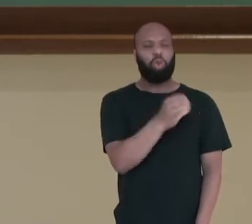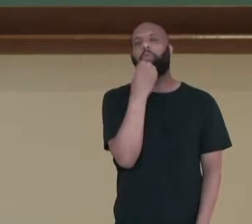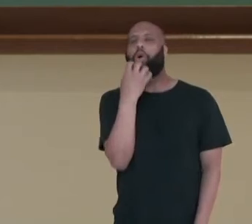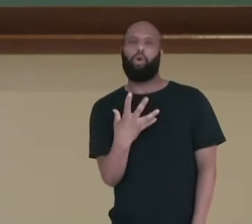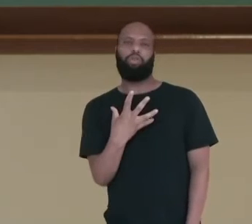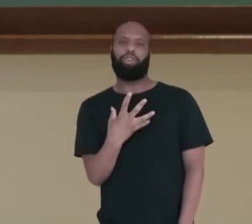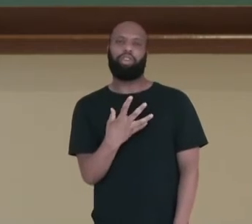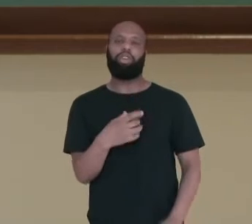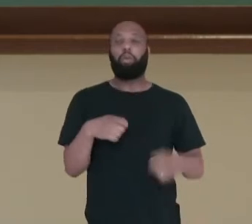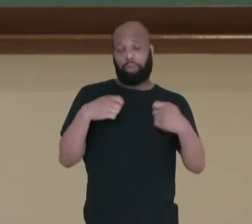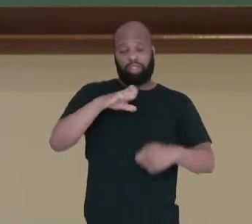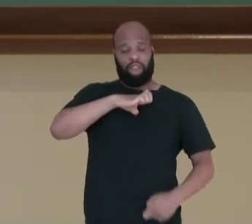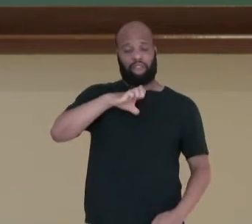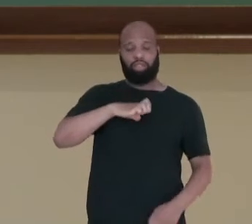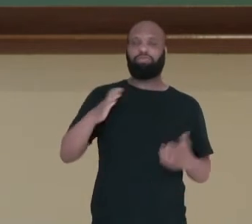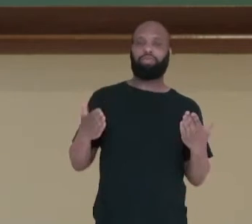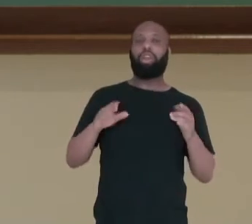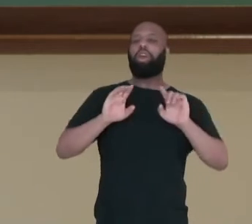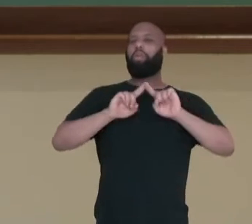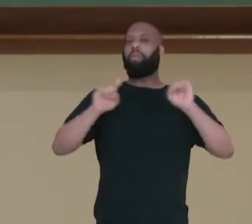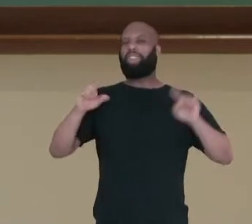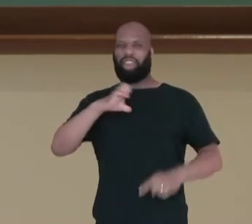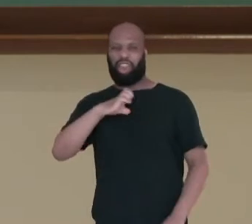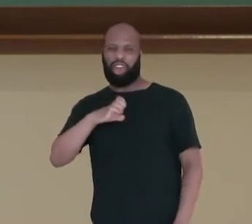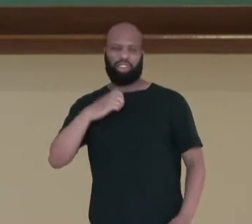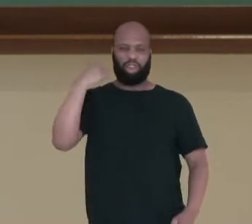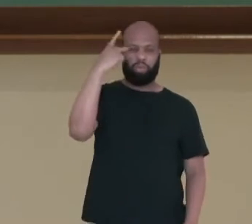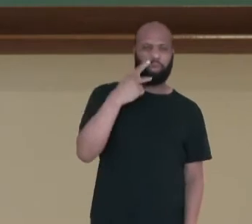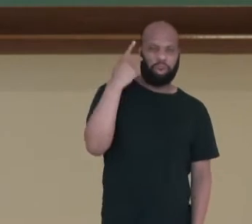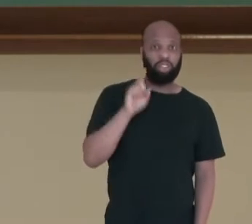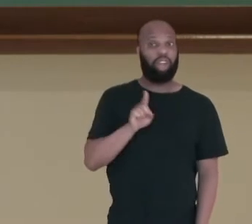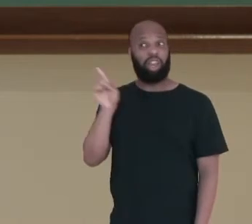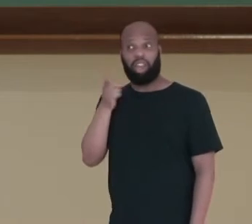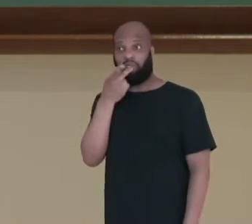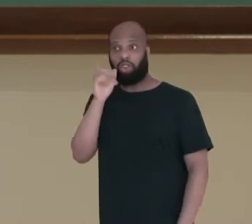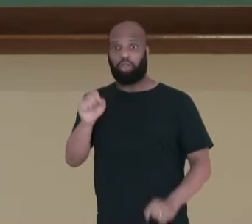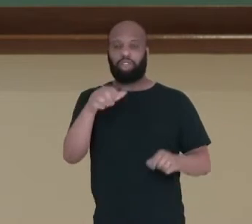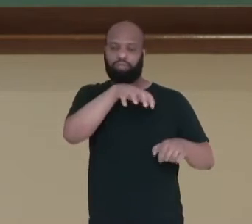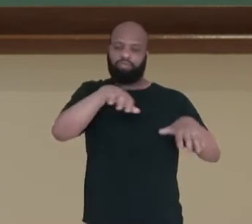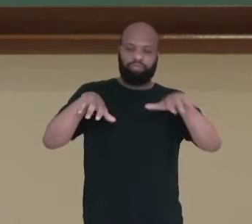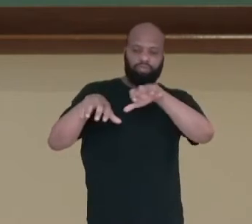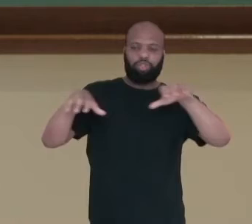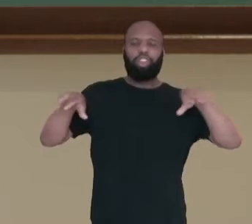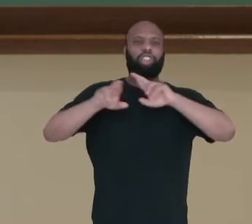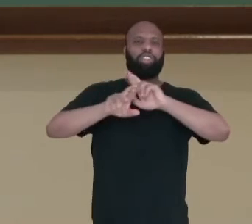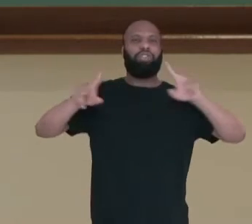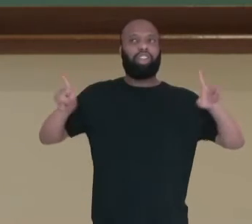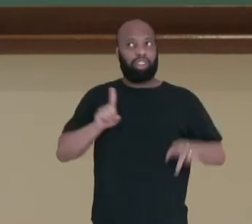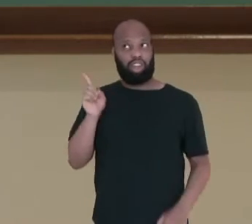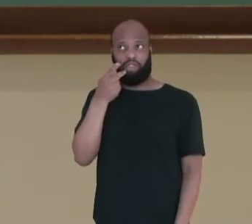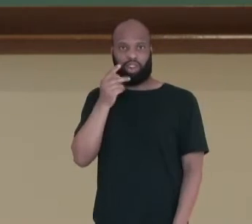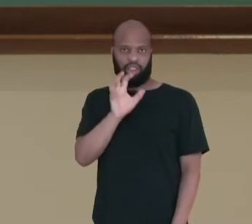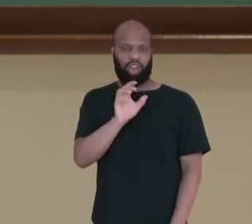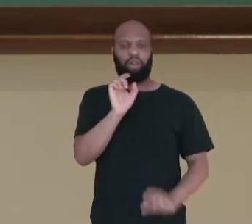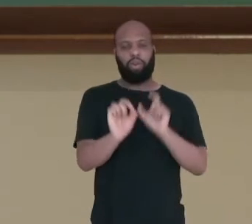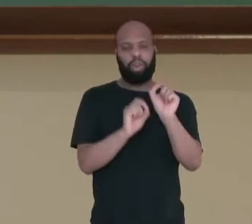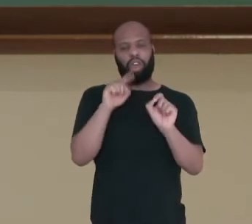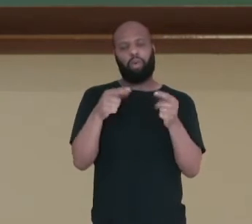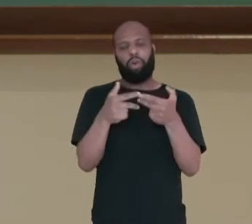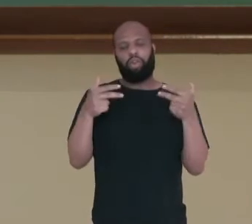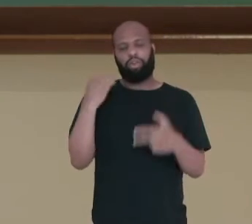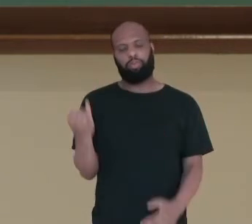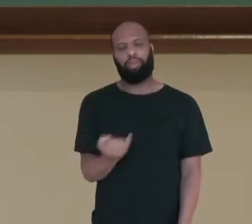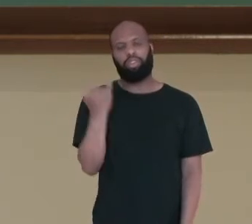até ser ético. Não, ética e política são categorias totalmente diferentes. Então, isso é algo